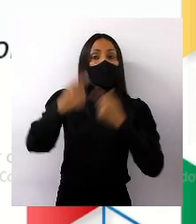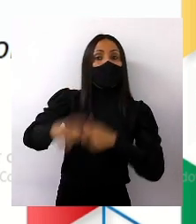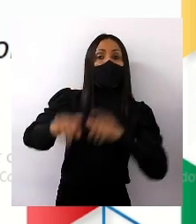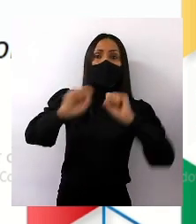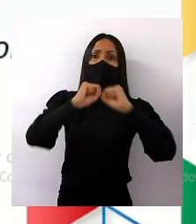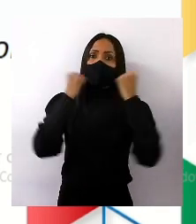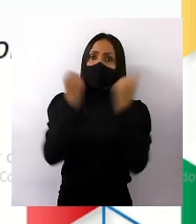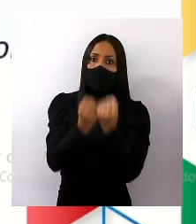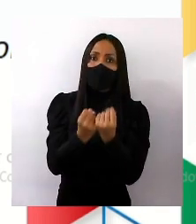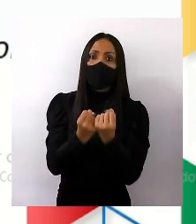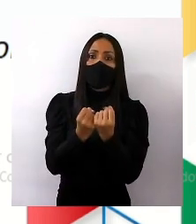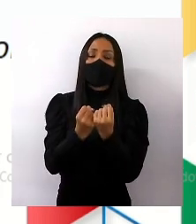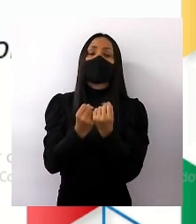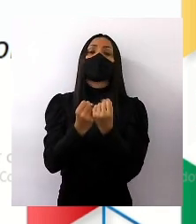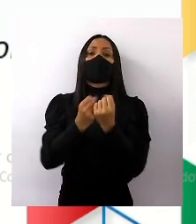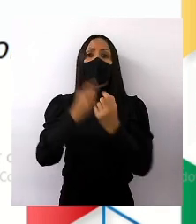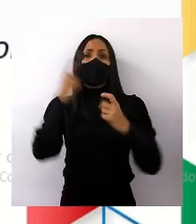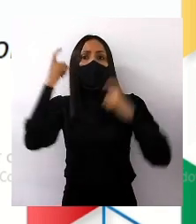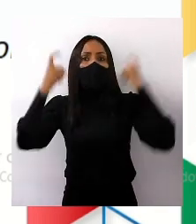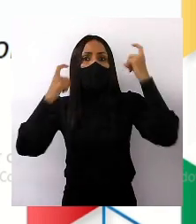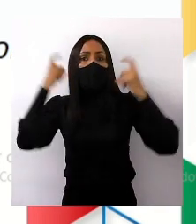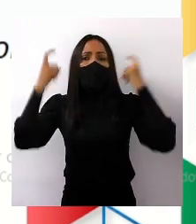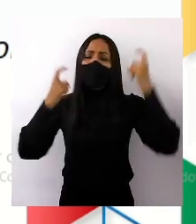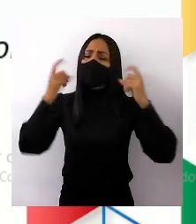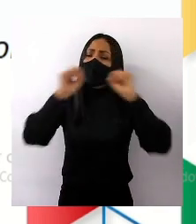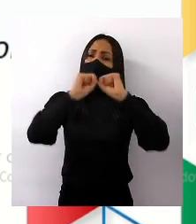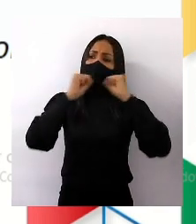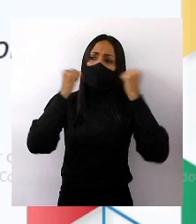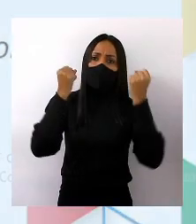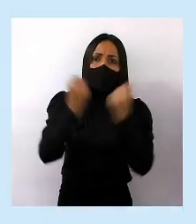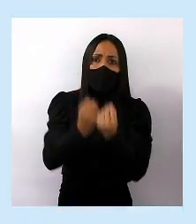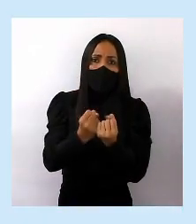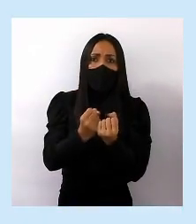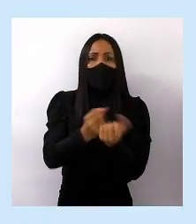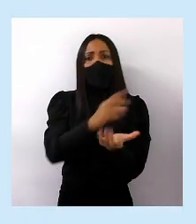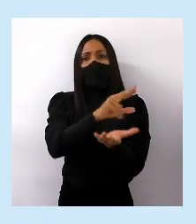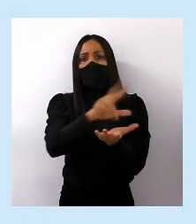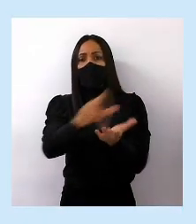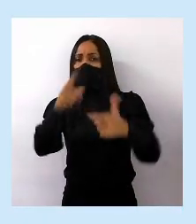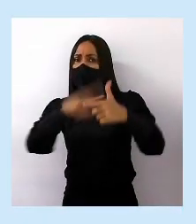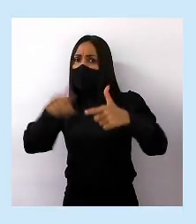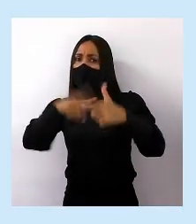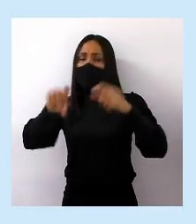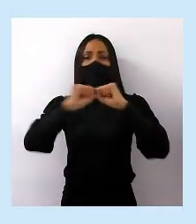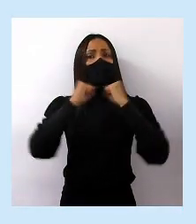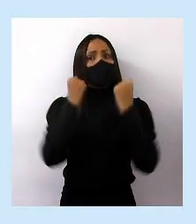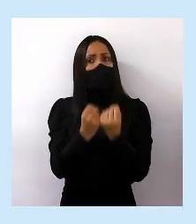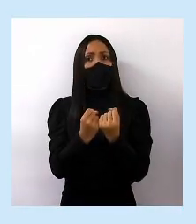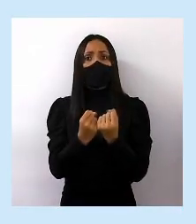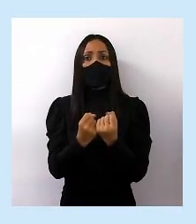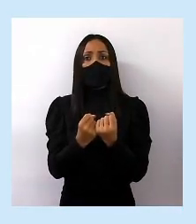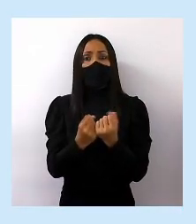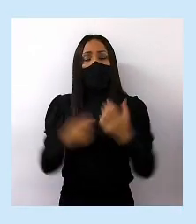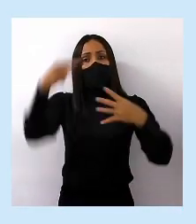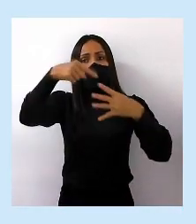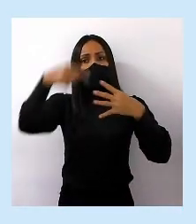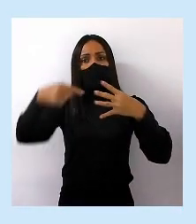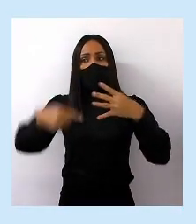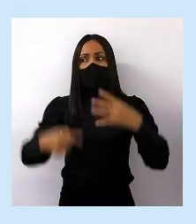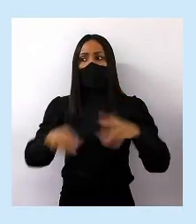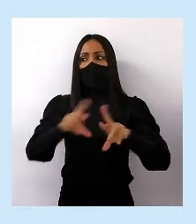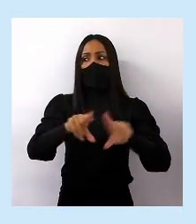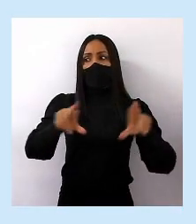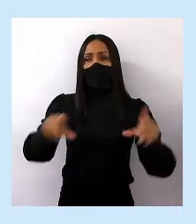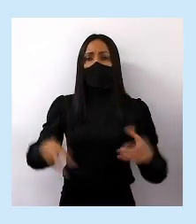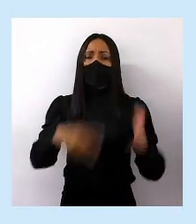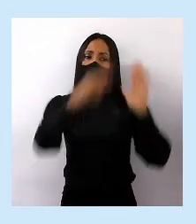é engajada, é preocupada com a sociedade, com as causas sociais. Então é isso. As funções são diversas. E quando